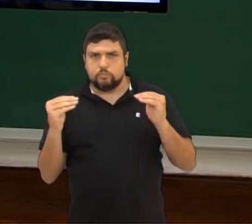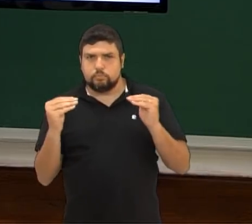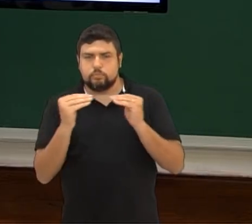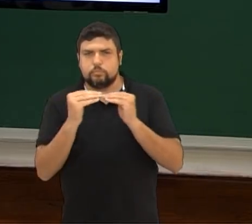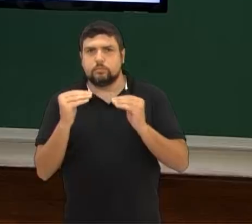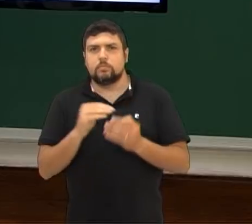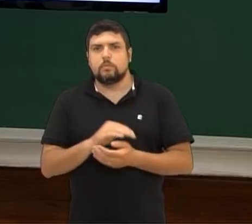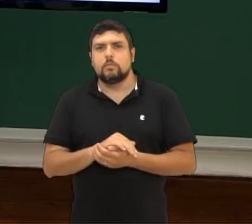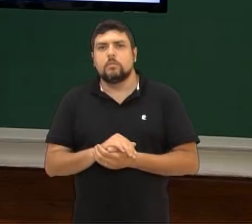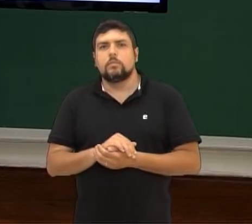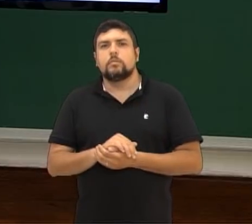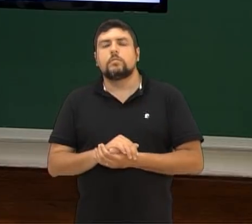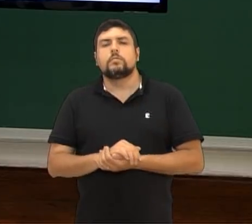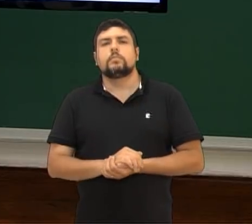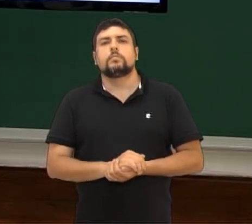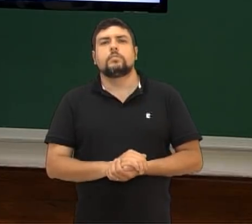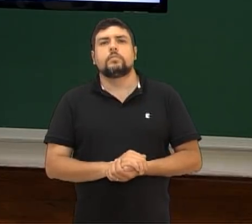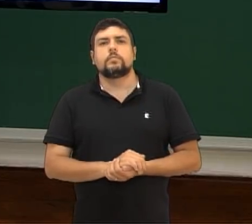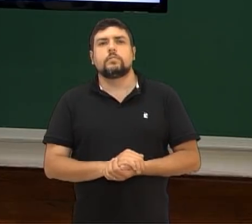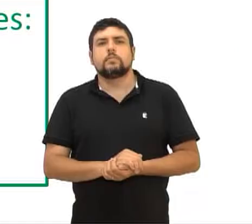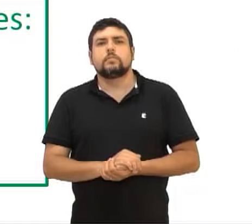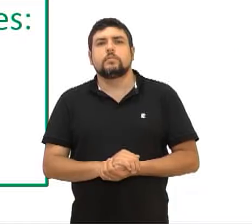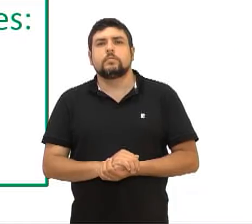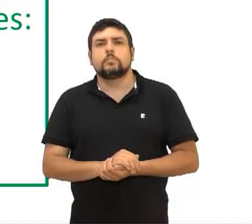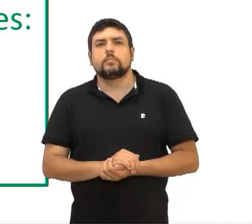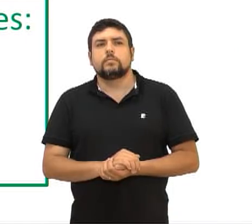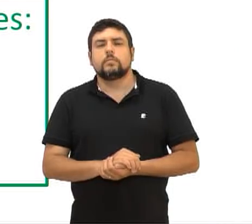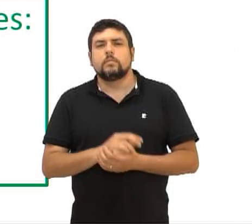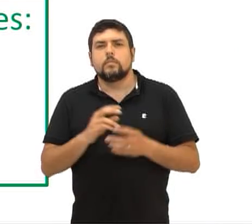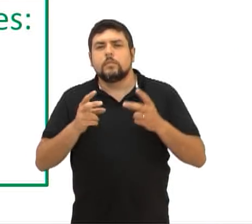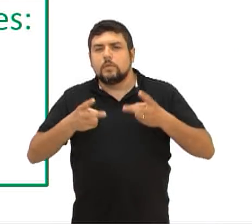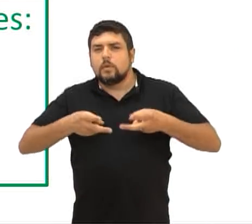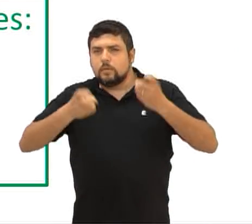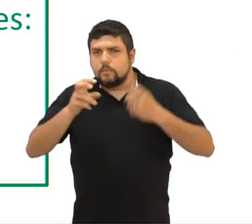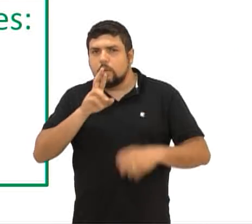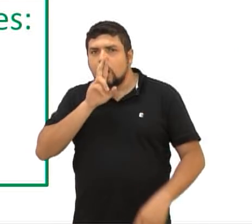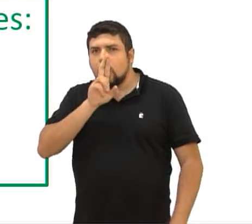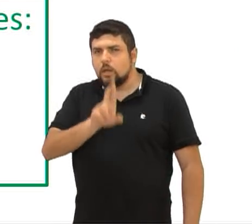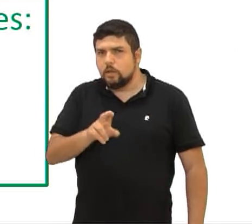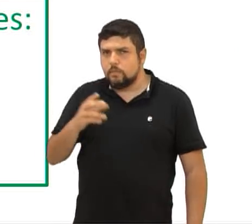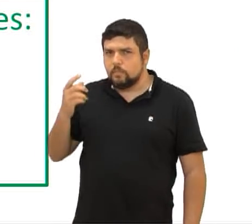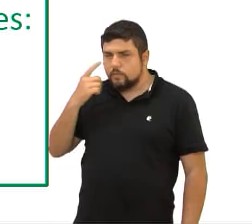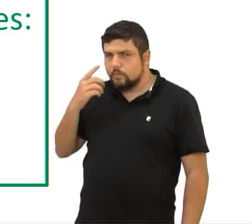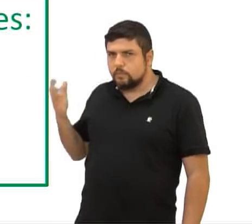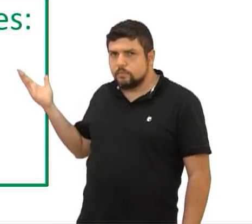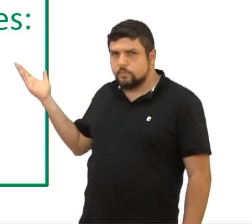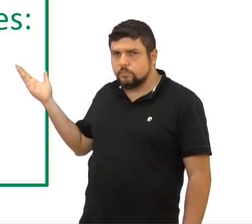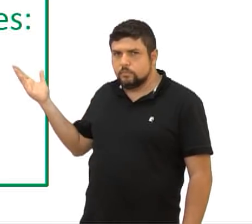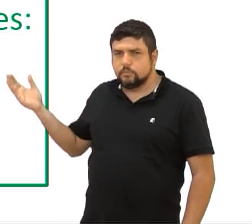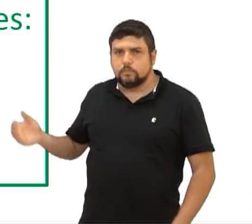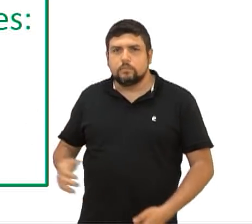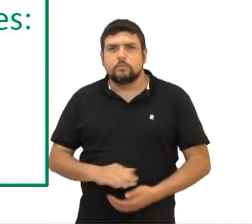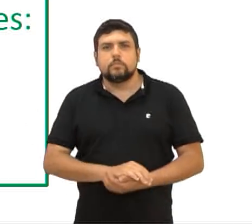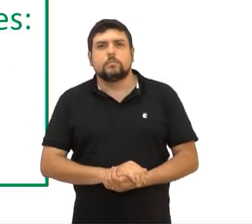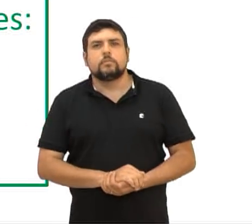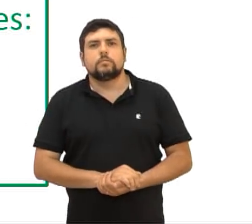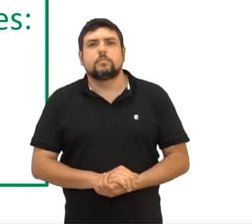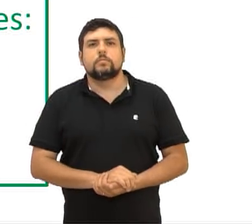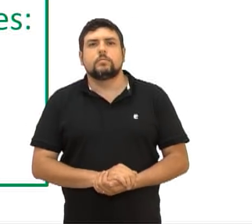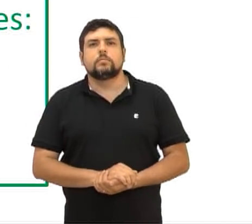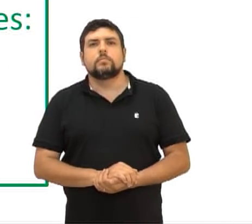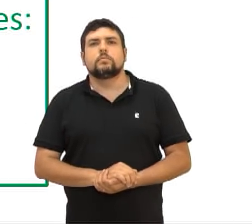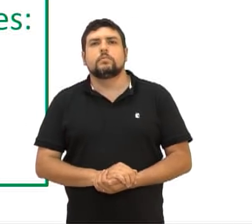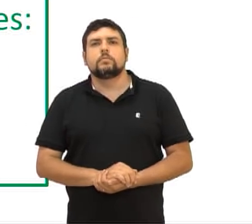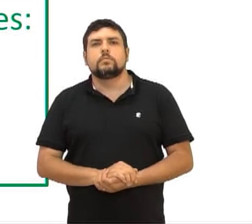termo que a gente precisa identificar. Veja na resposta como a gente tem duas alternativas de identificar esse valor.